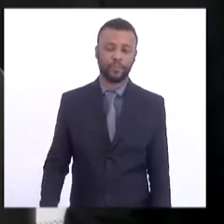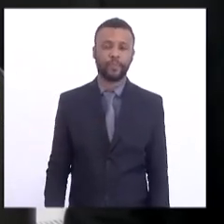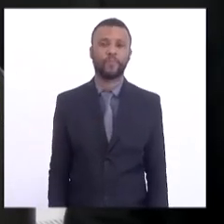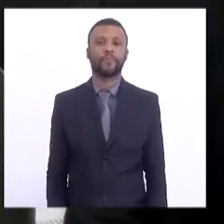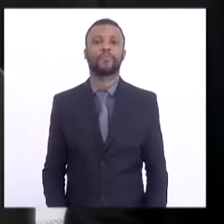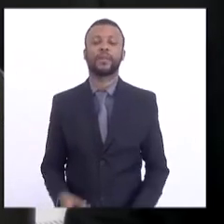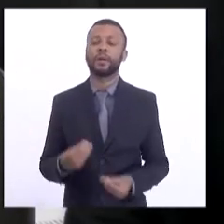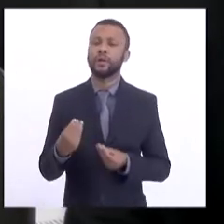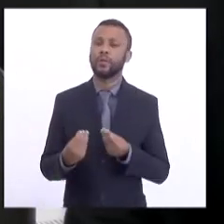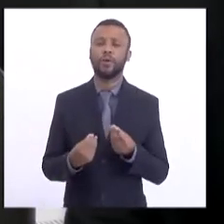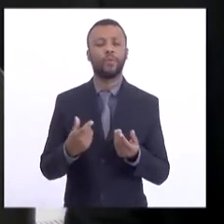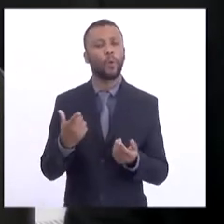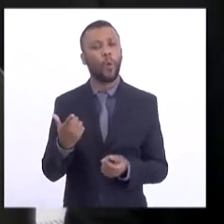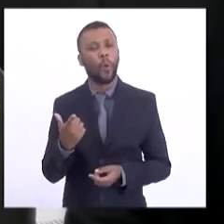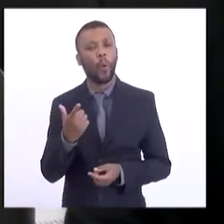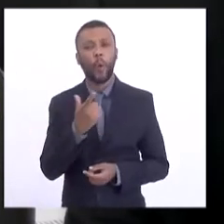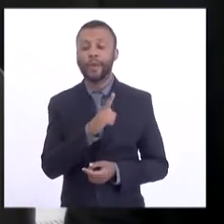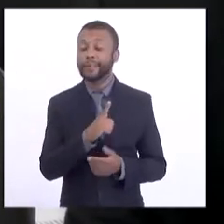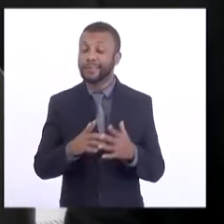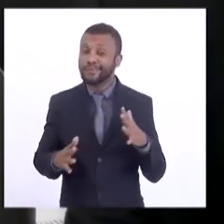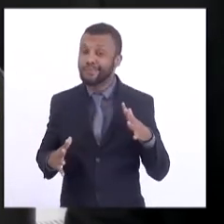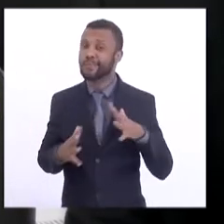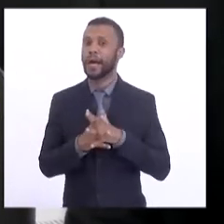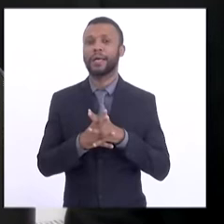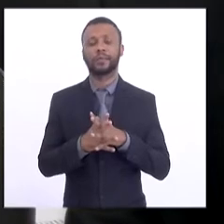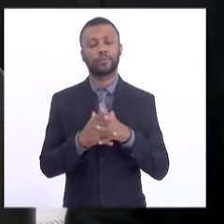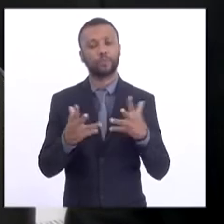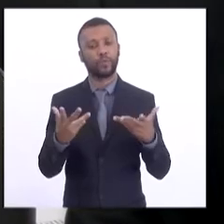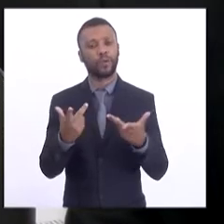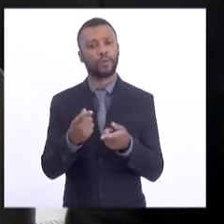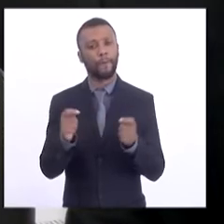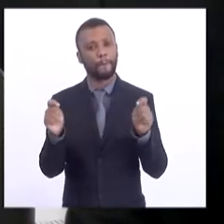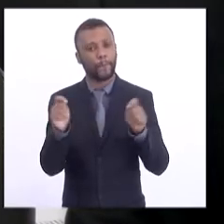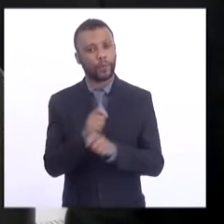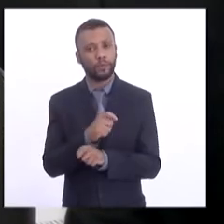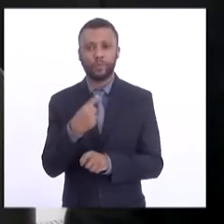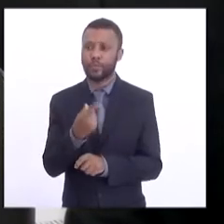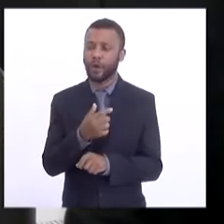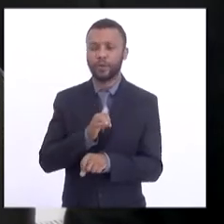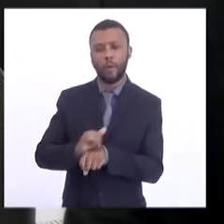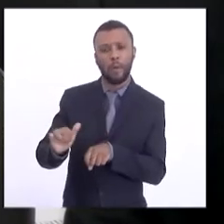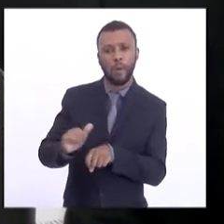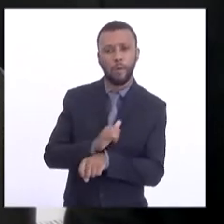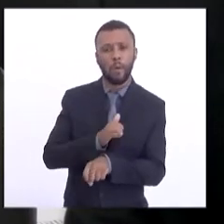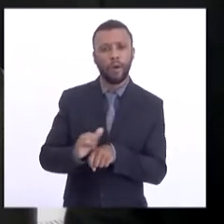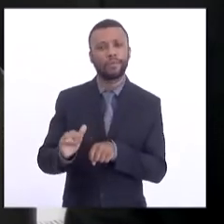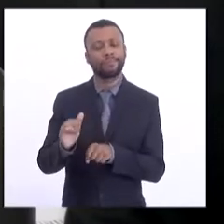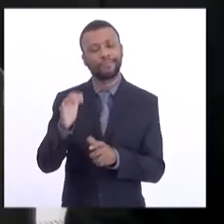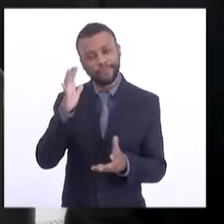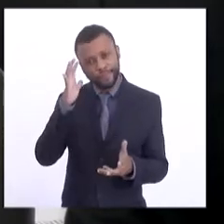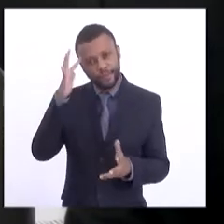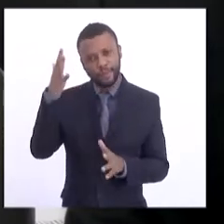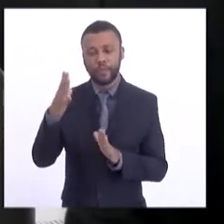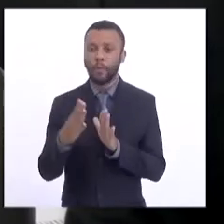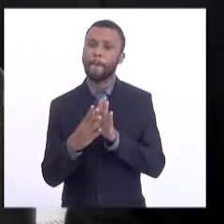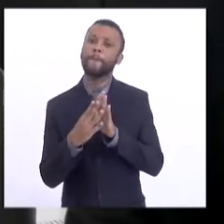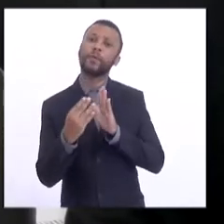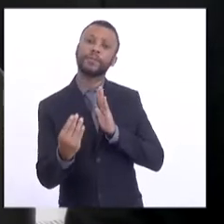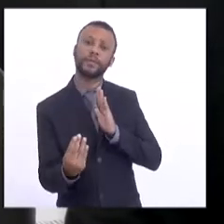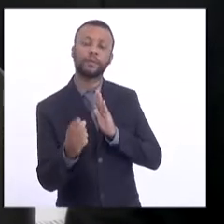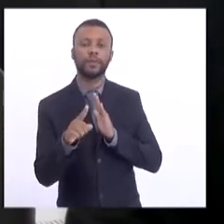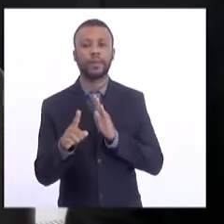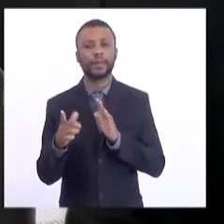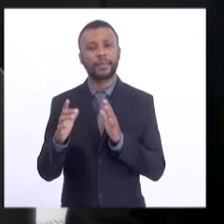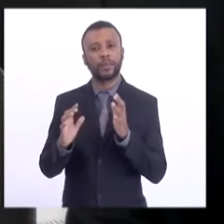como alcançar o máximo possível tivemos que definir os cocos e esses